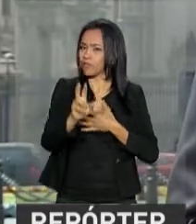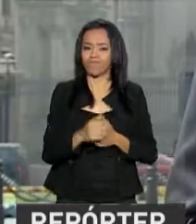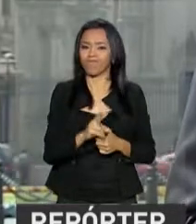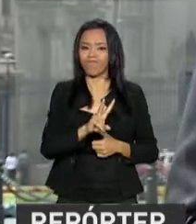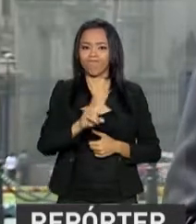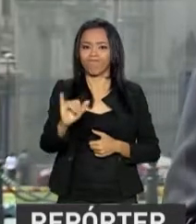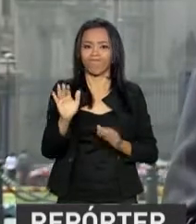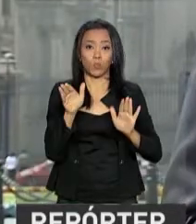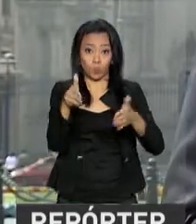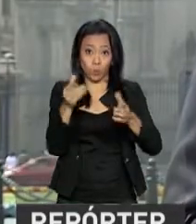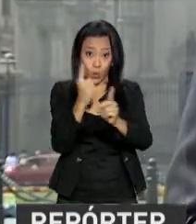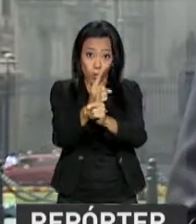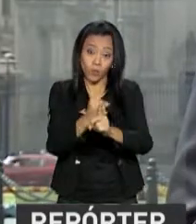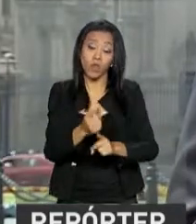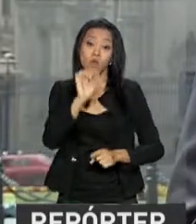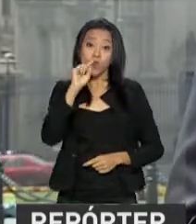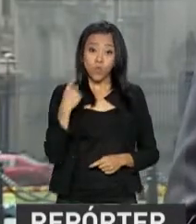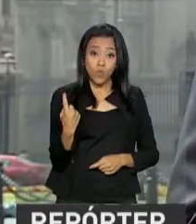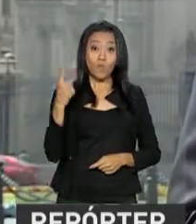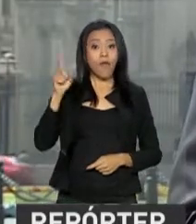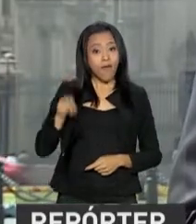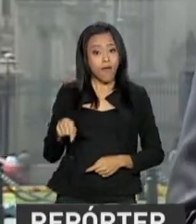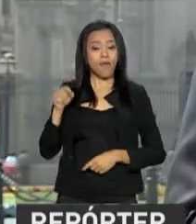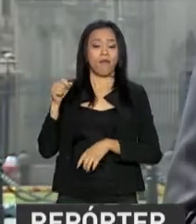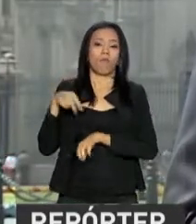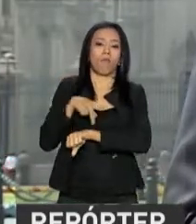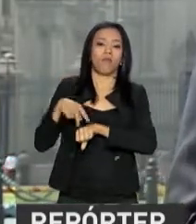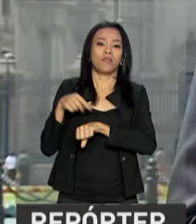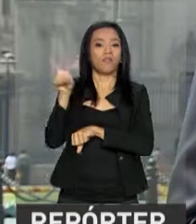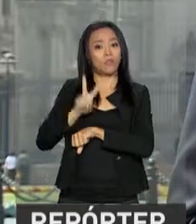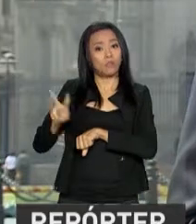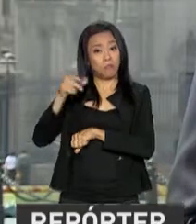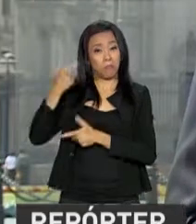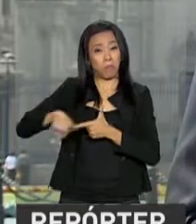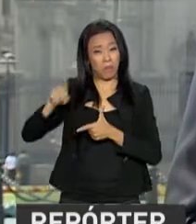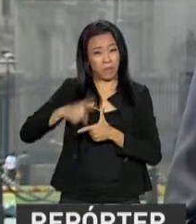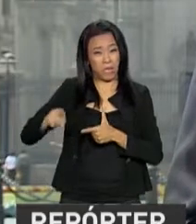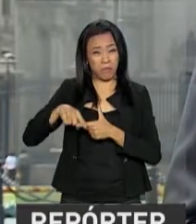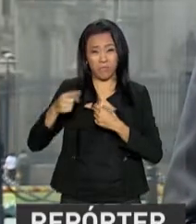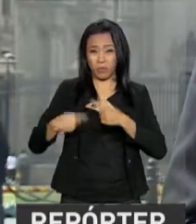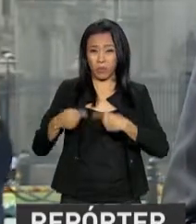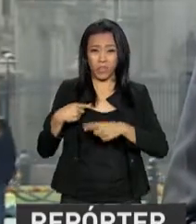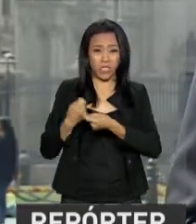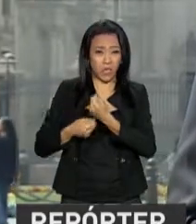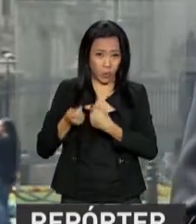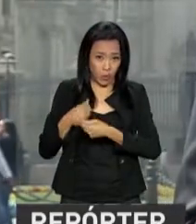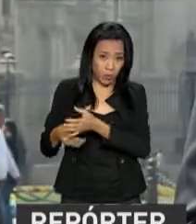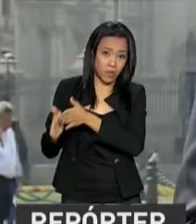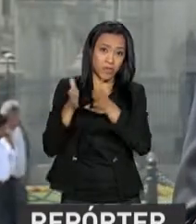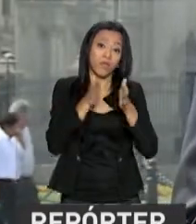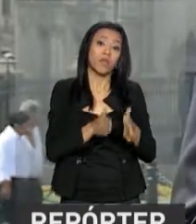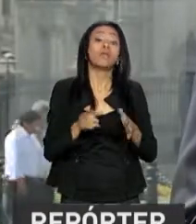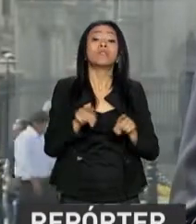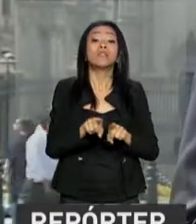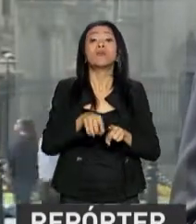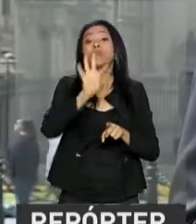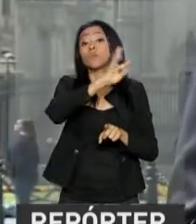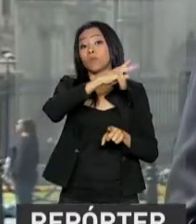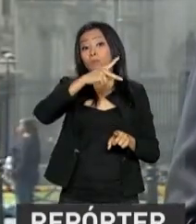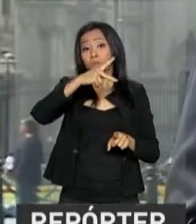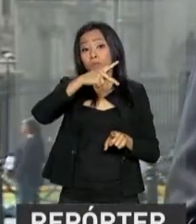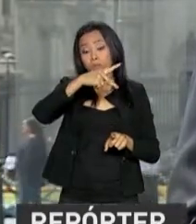um deles é a venezuela que enfrenta uma crise política e econômica os estados unidos vão ser